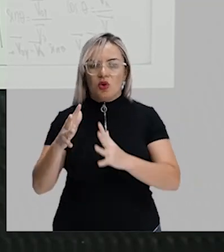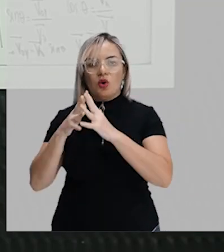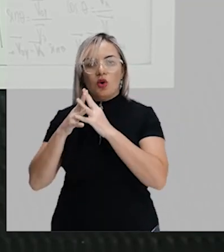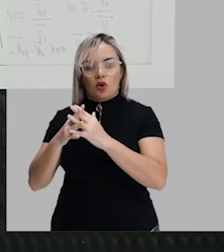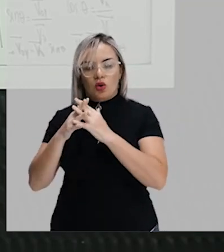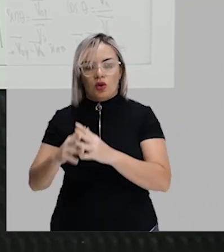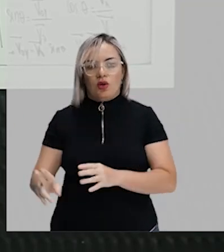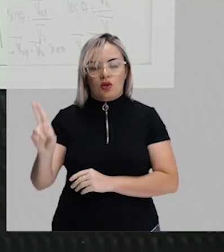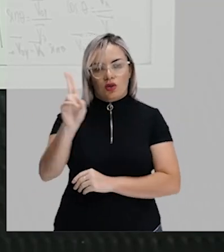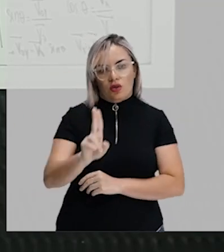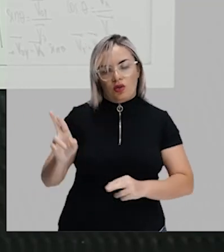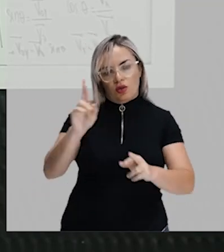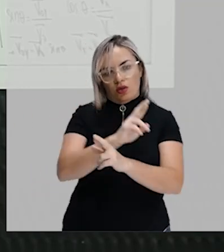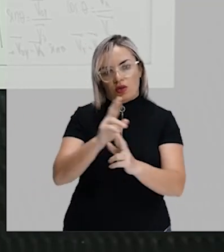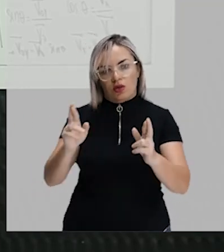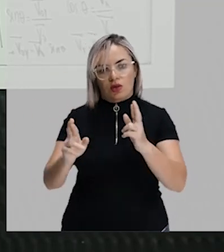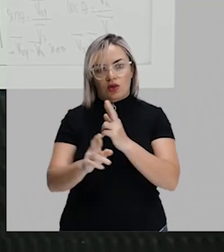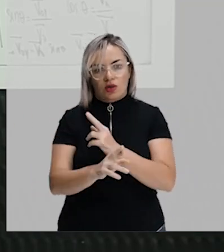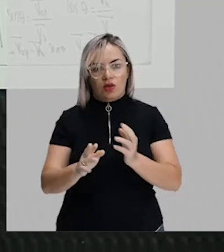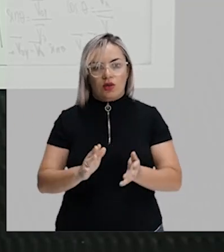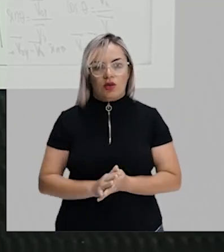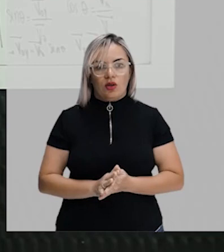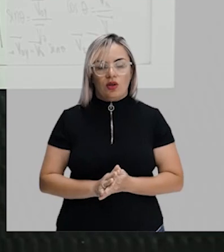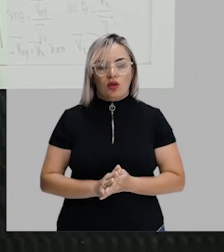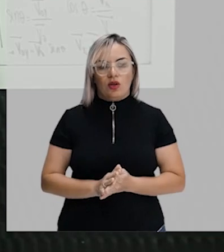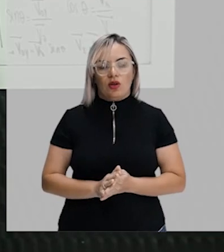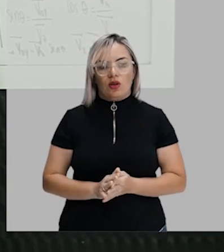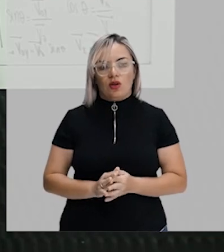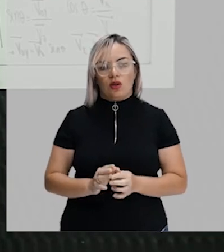utilizando essas relações trigonométricas juntamente com